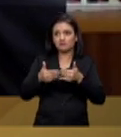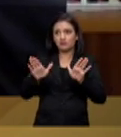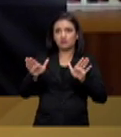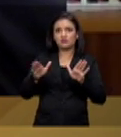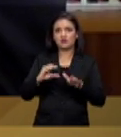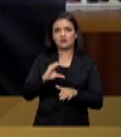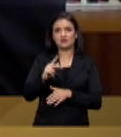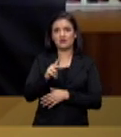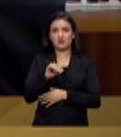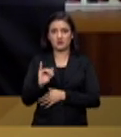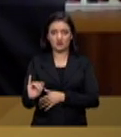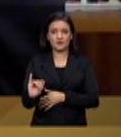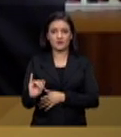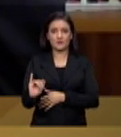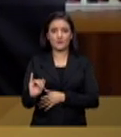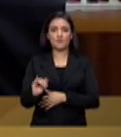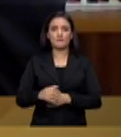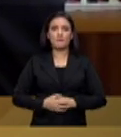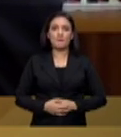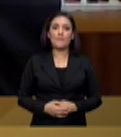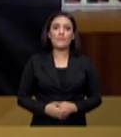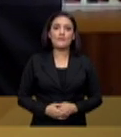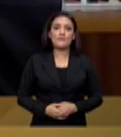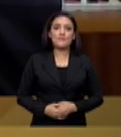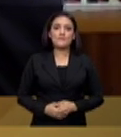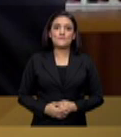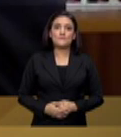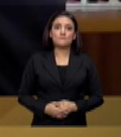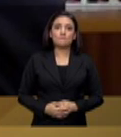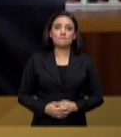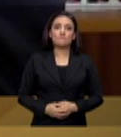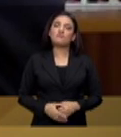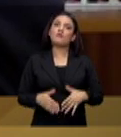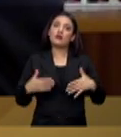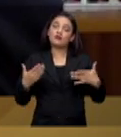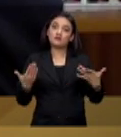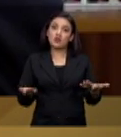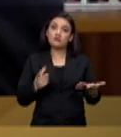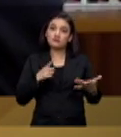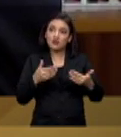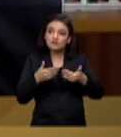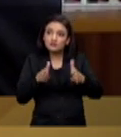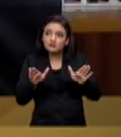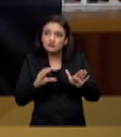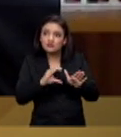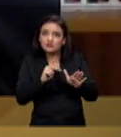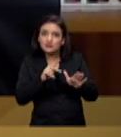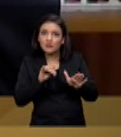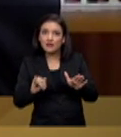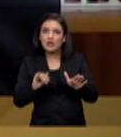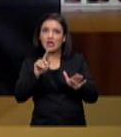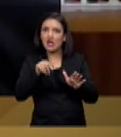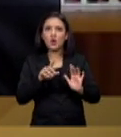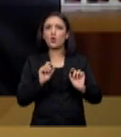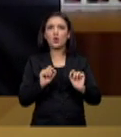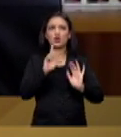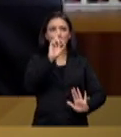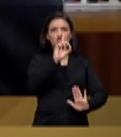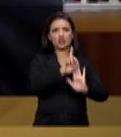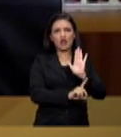instalação ou não de uma CPI. E que essa instalação é um direito das